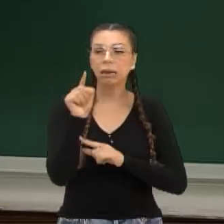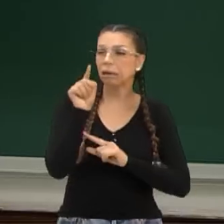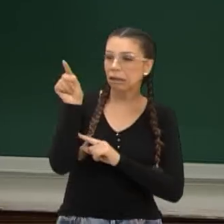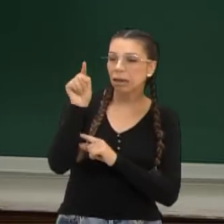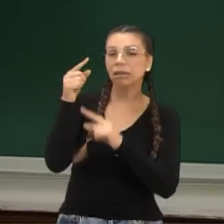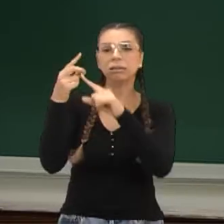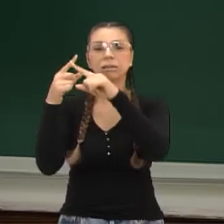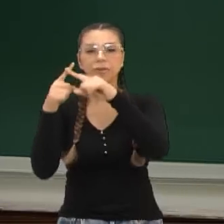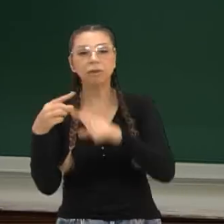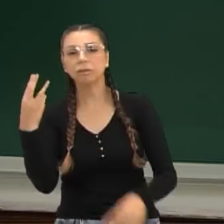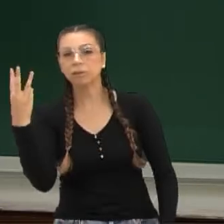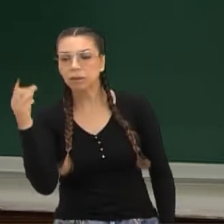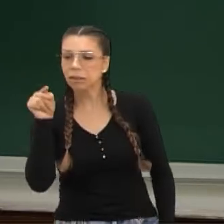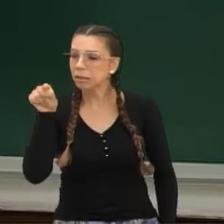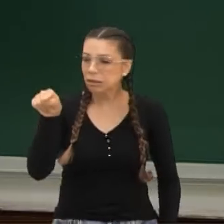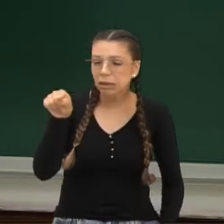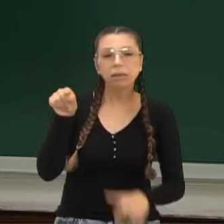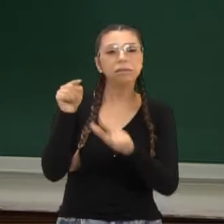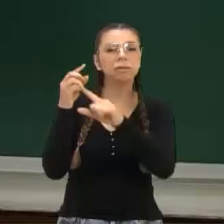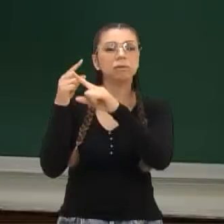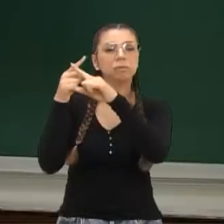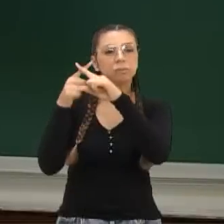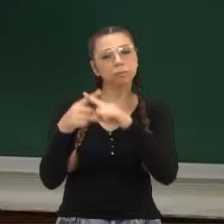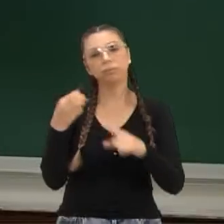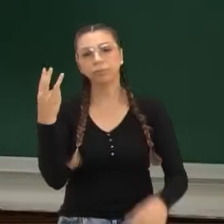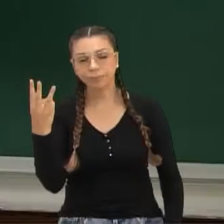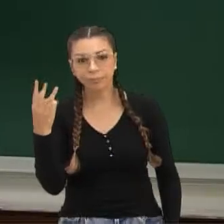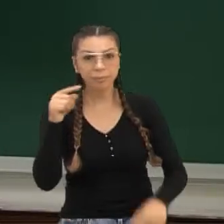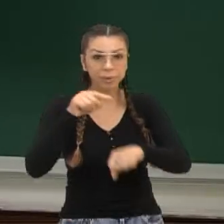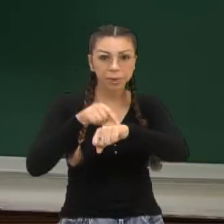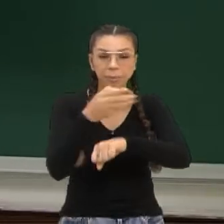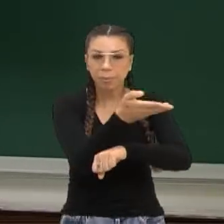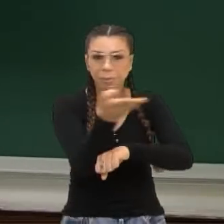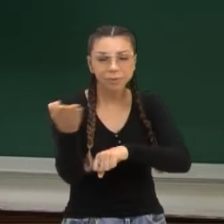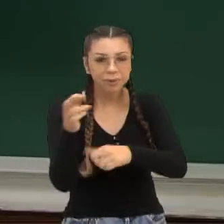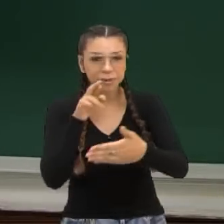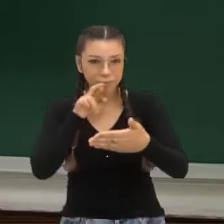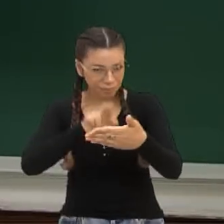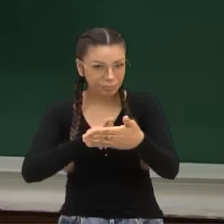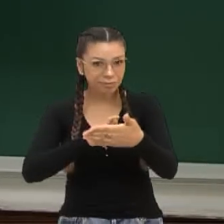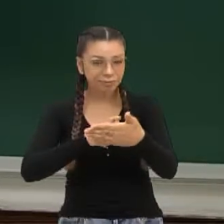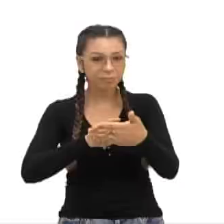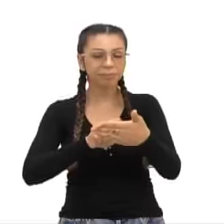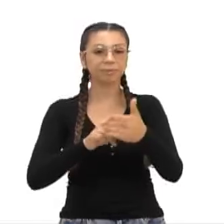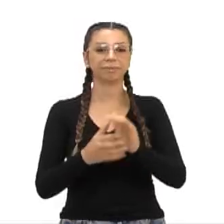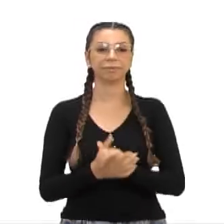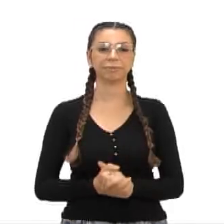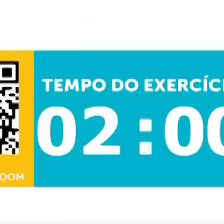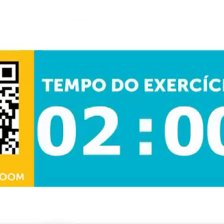por 3 e esse multiplicado por 3. Vamos lá? Vou dar um tempo para vocês fazerem essa multiplicação.